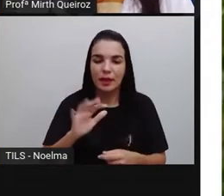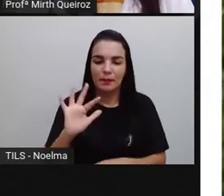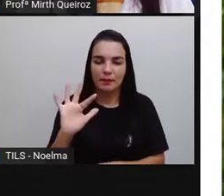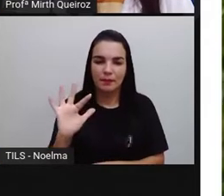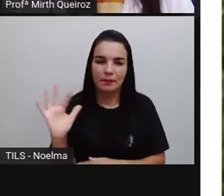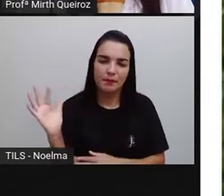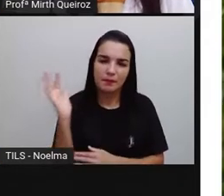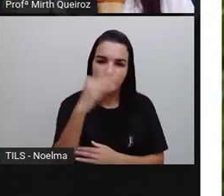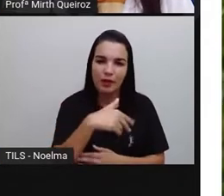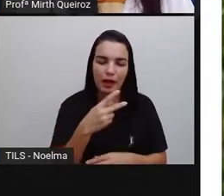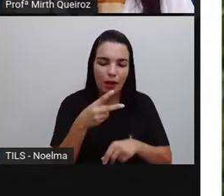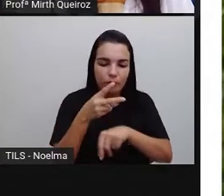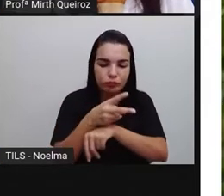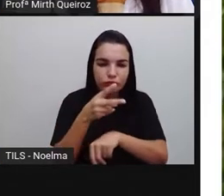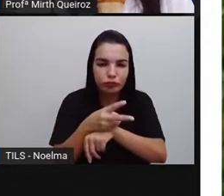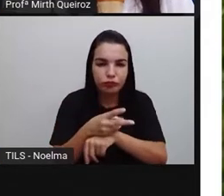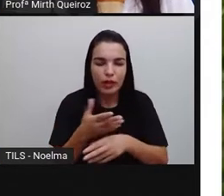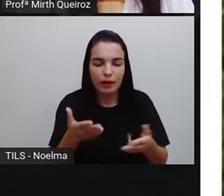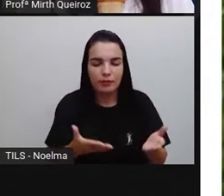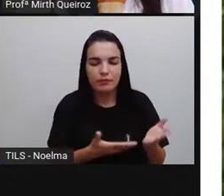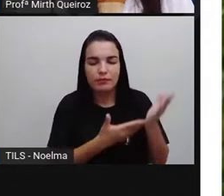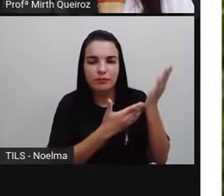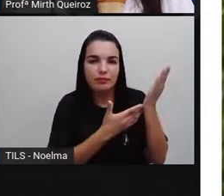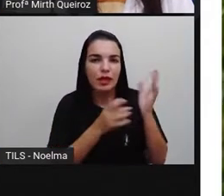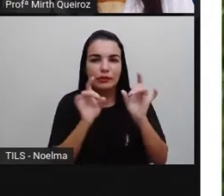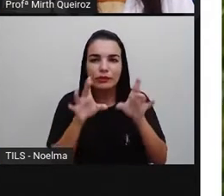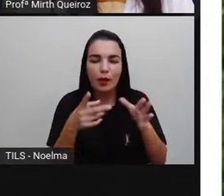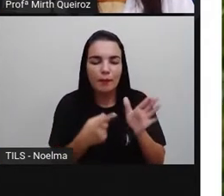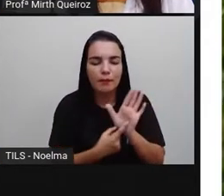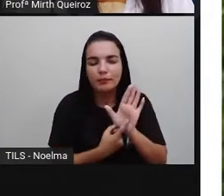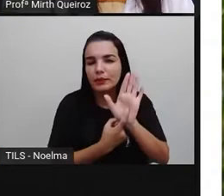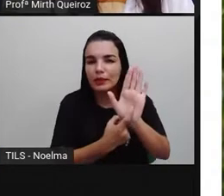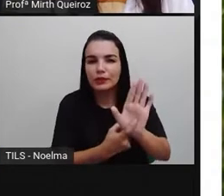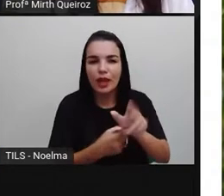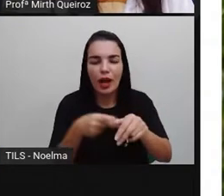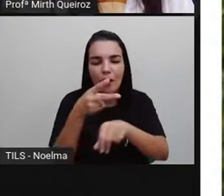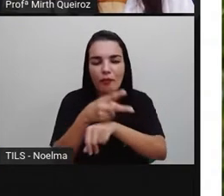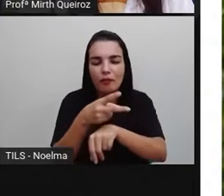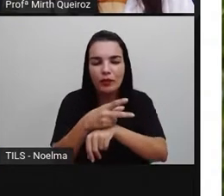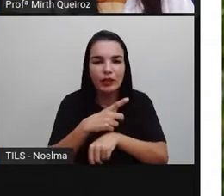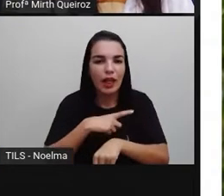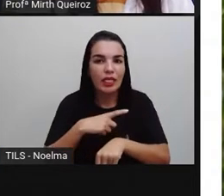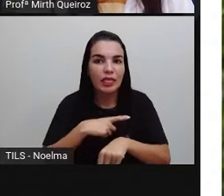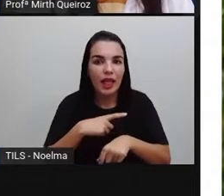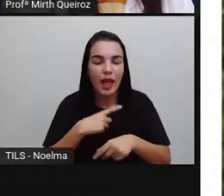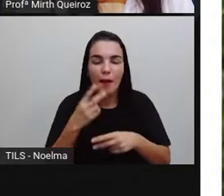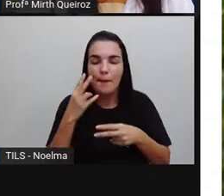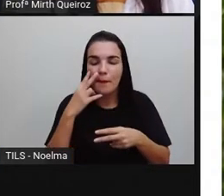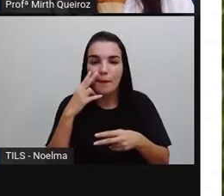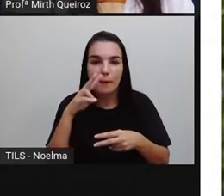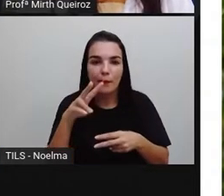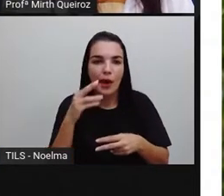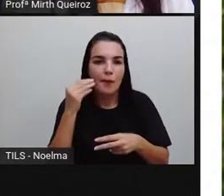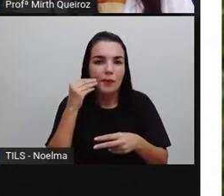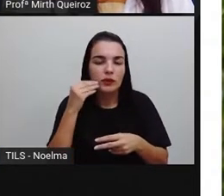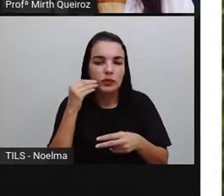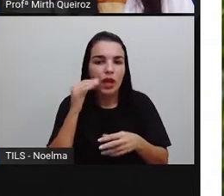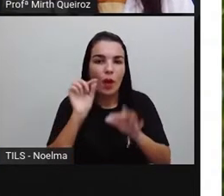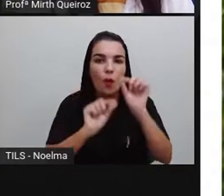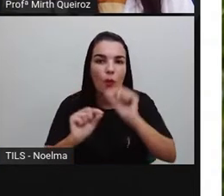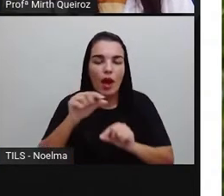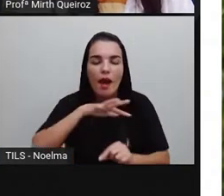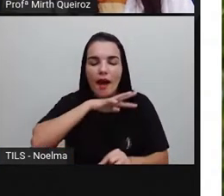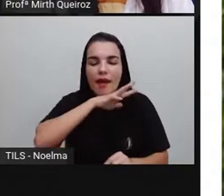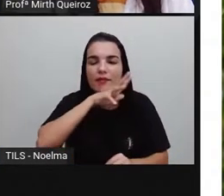eu quero que vocês apreciem aí esse vídeo, onde nós vamos retratar aí a fauna e